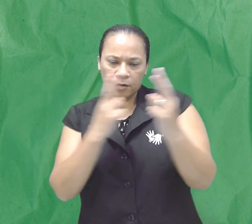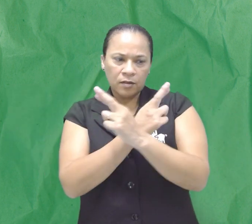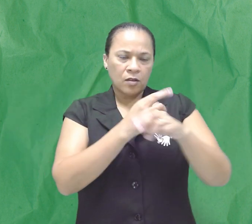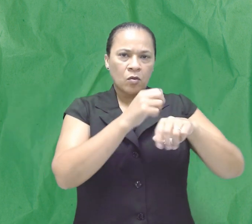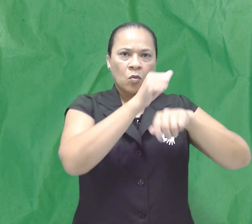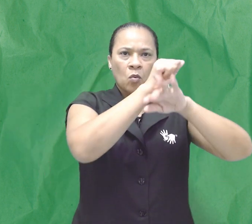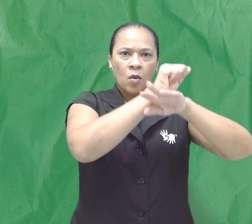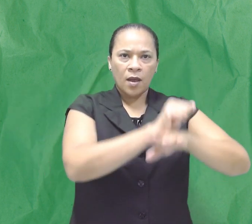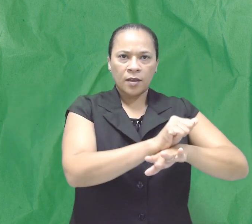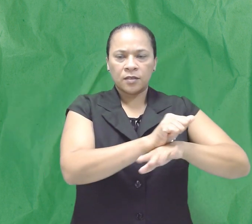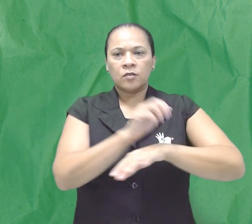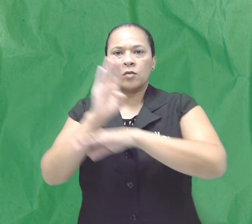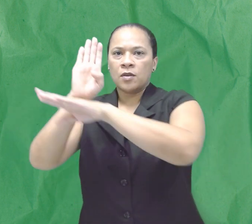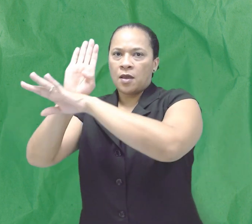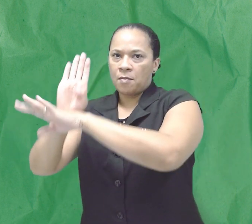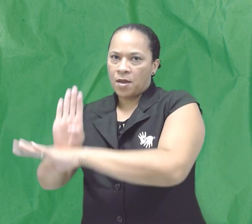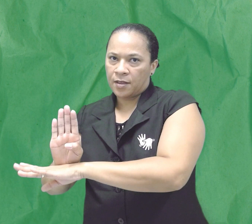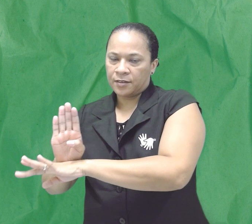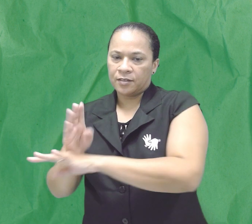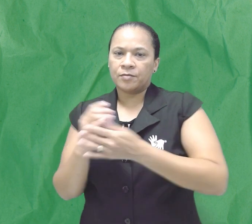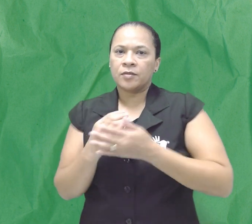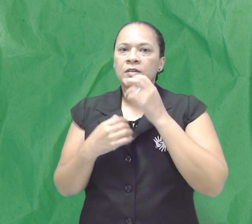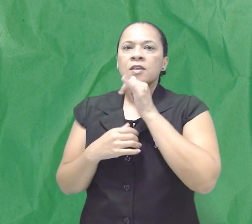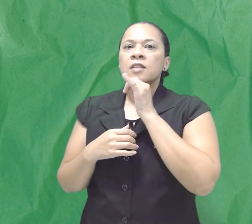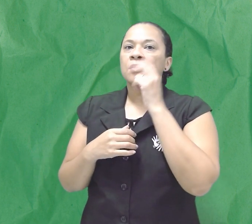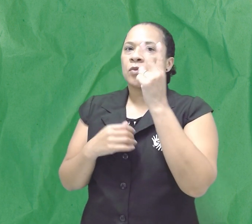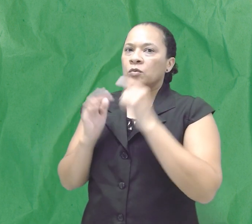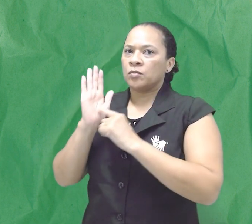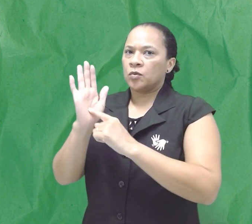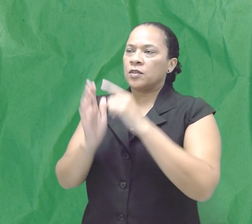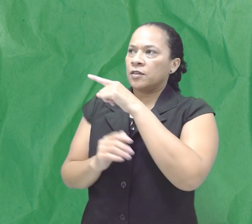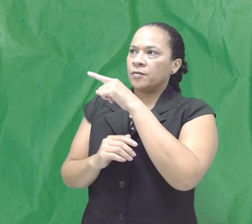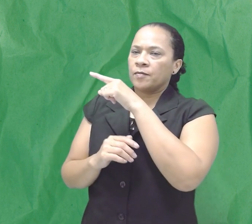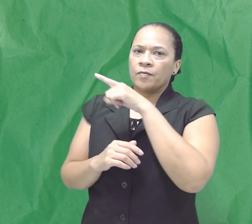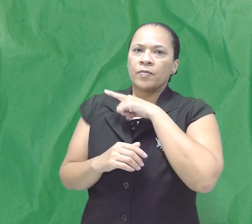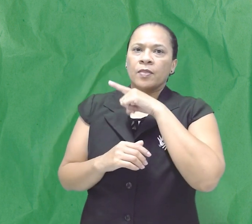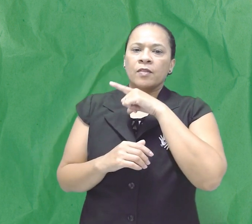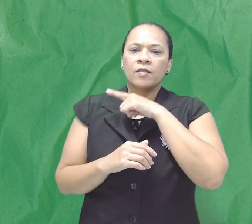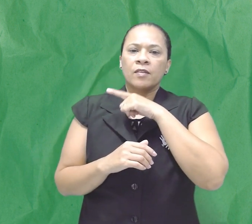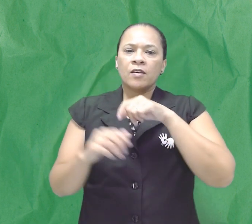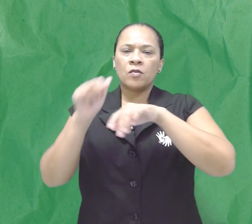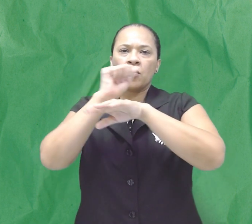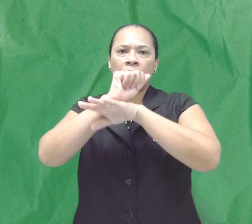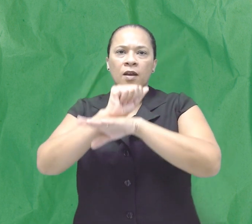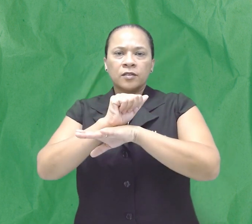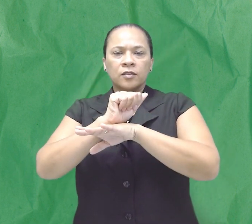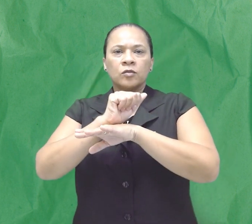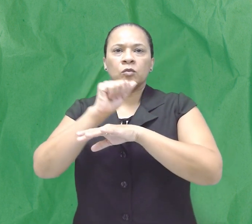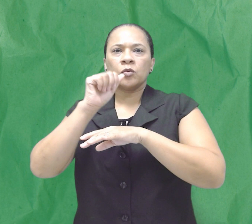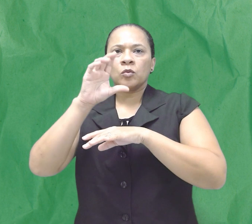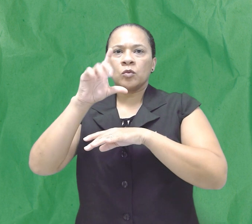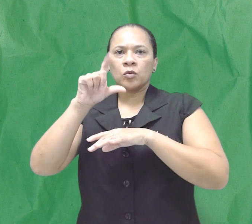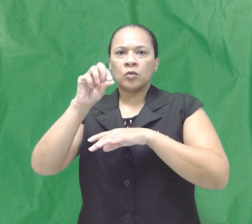Trago aqui 2 exemplos de reações ácido-base, né? Tem um ácido clorídrico reagindo com hidróxido de